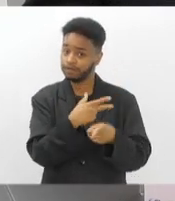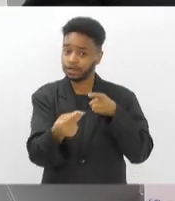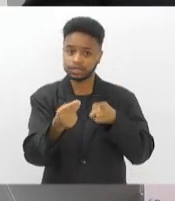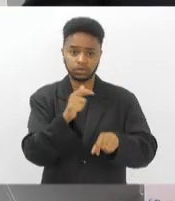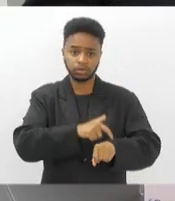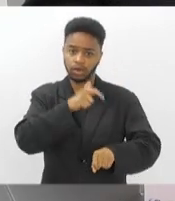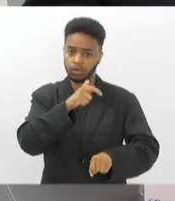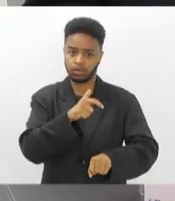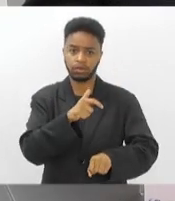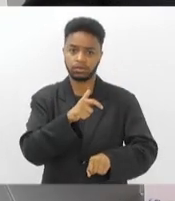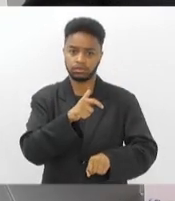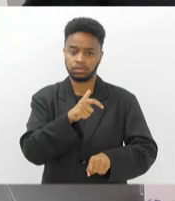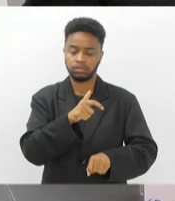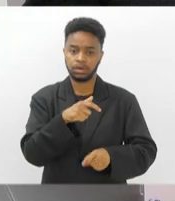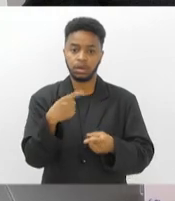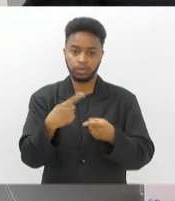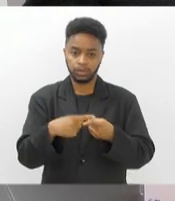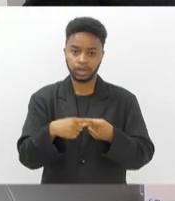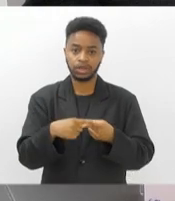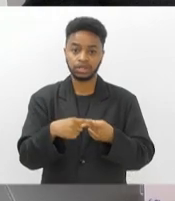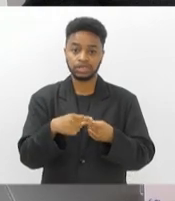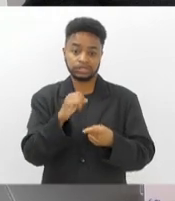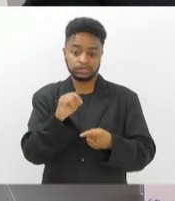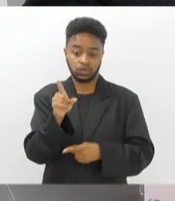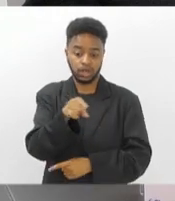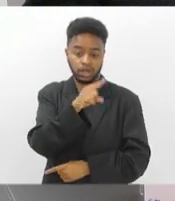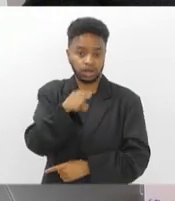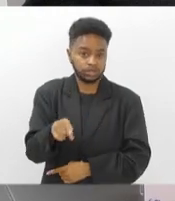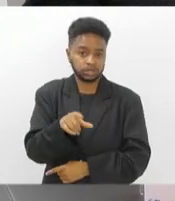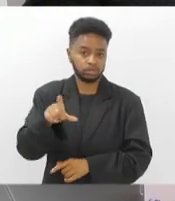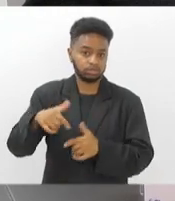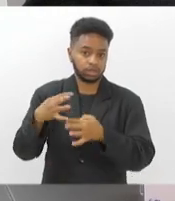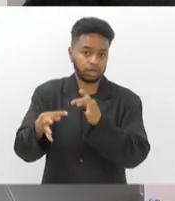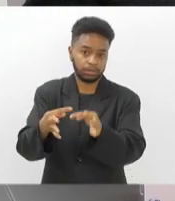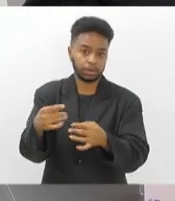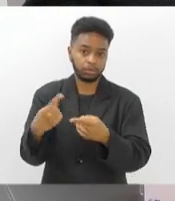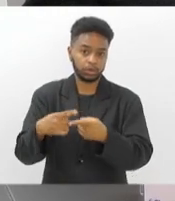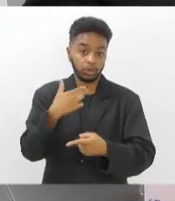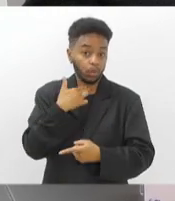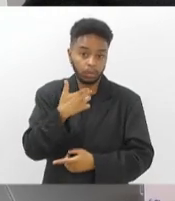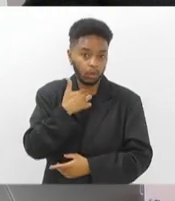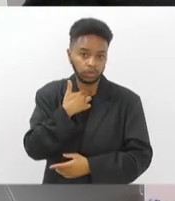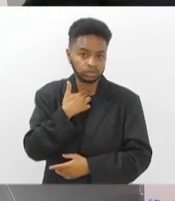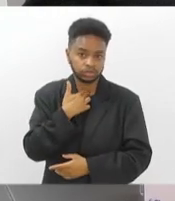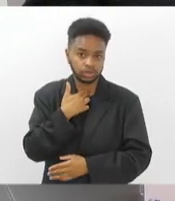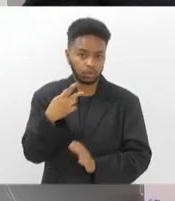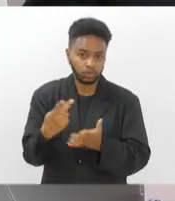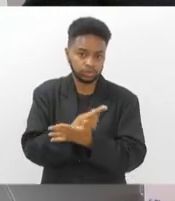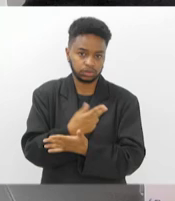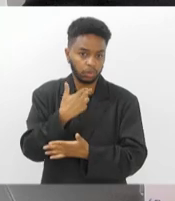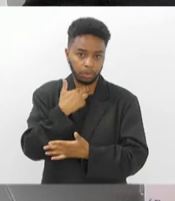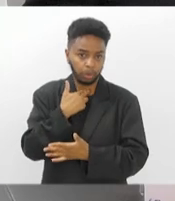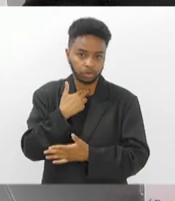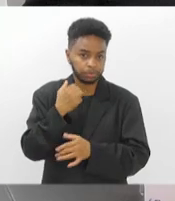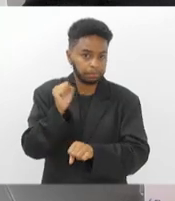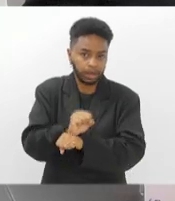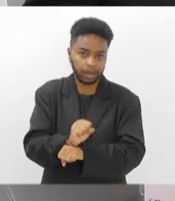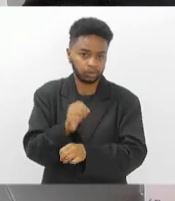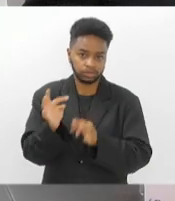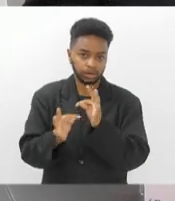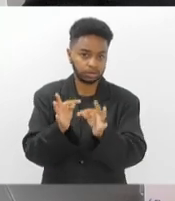para as famílias que têm os seus tratamentos interrompidos e que não pode não podem ter os tratamentos interrompidos porque são